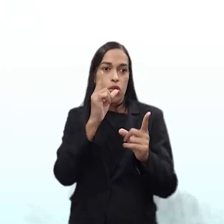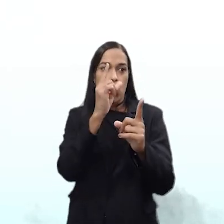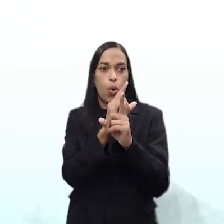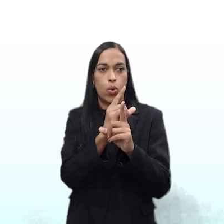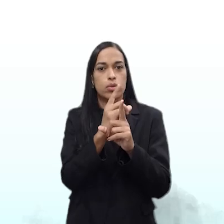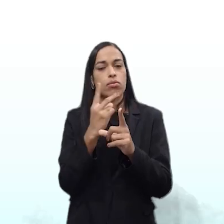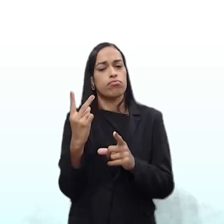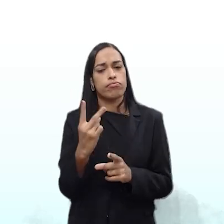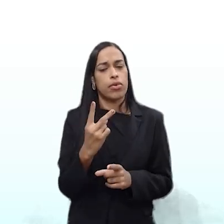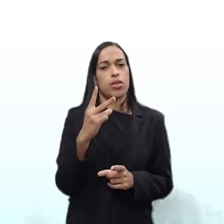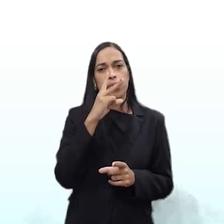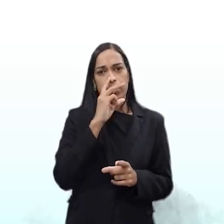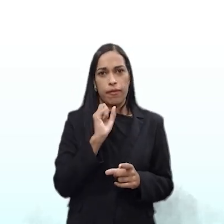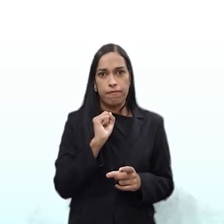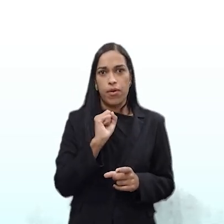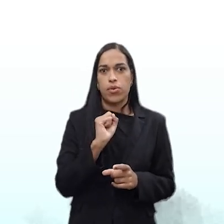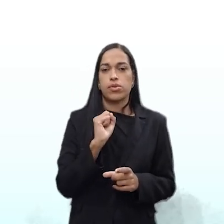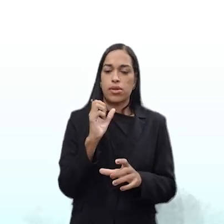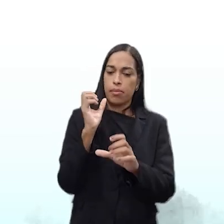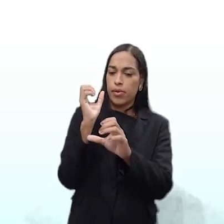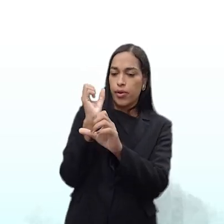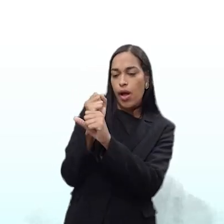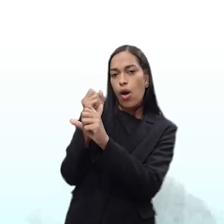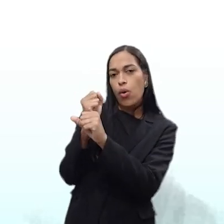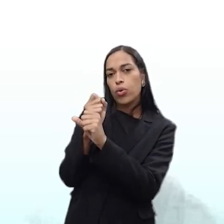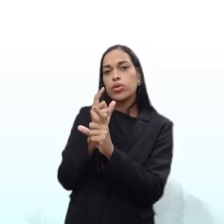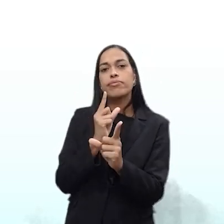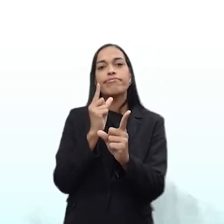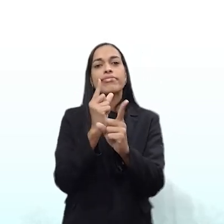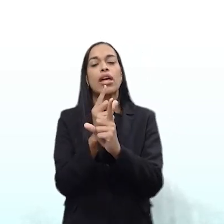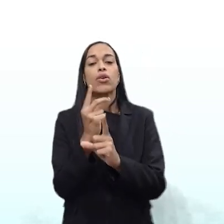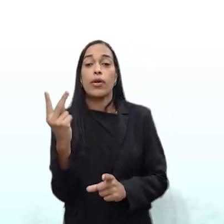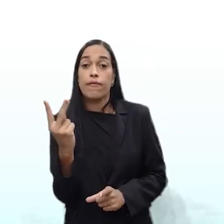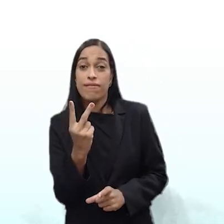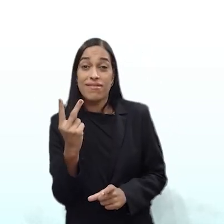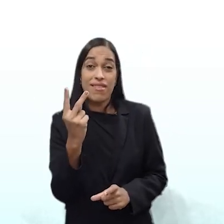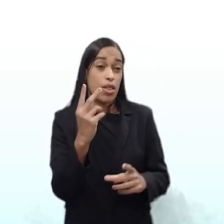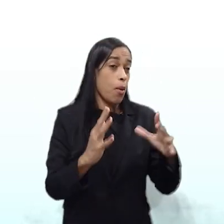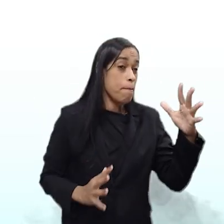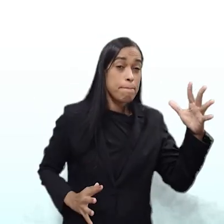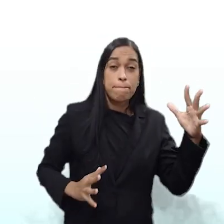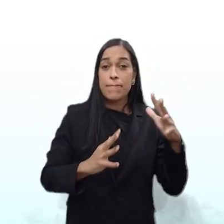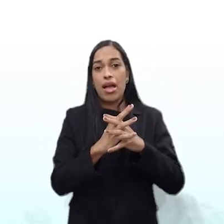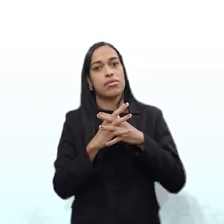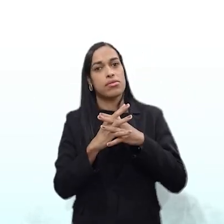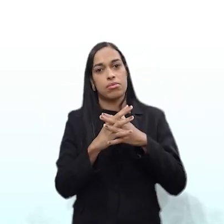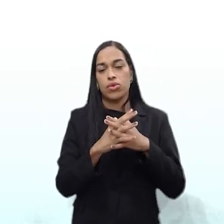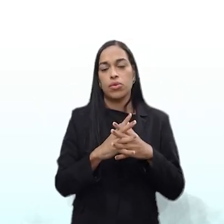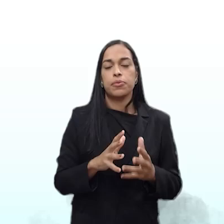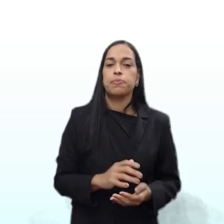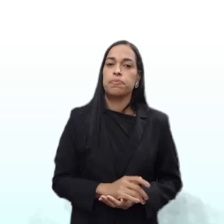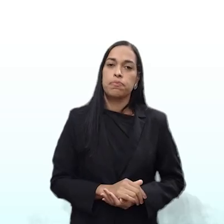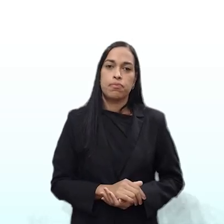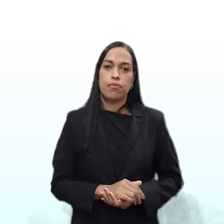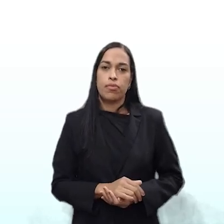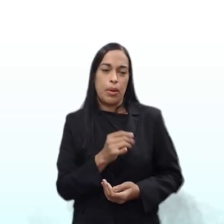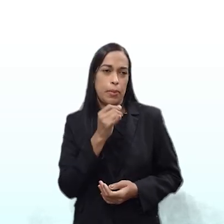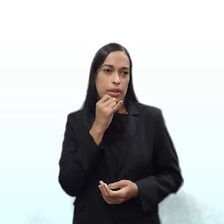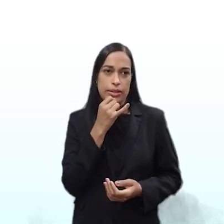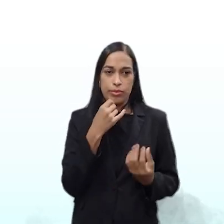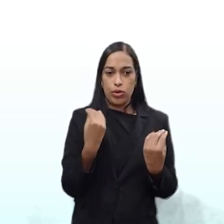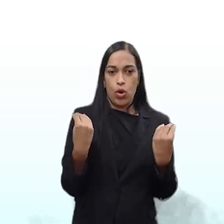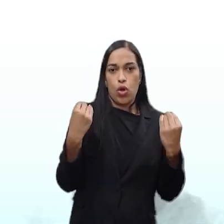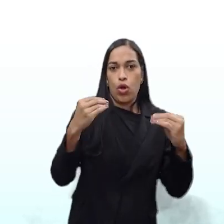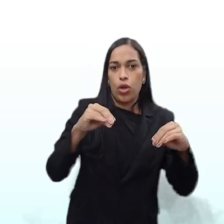da força de atrito por essa equação, você está encontrando o valor máximo que o atrito pode ter. Mas se você aplicar uma